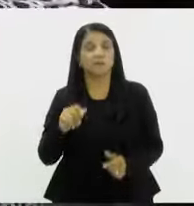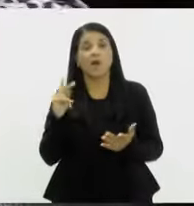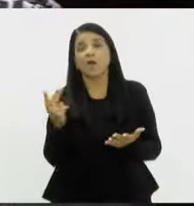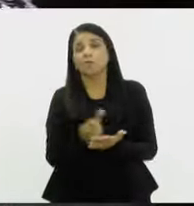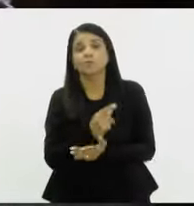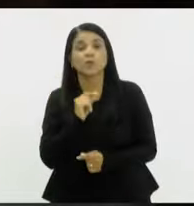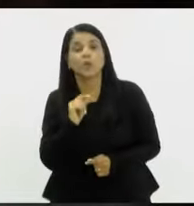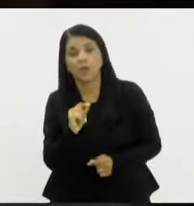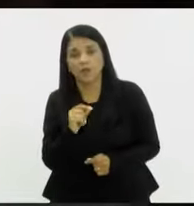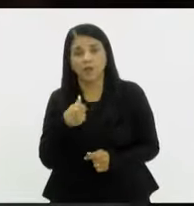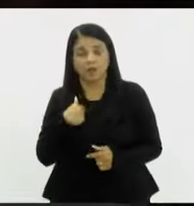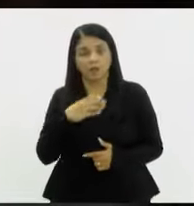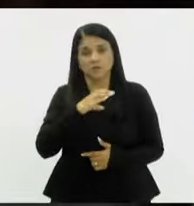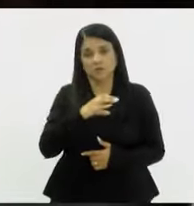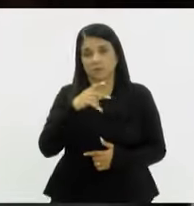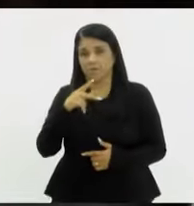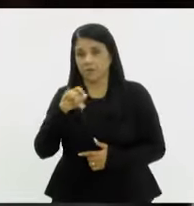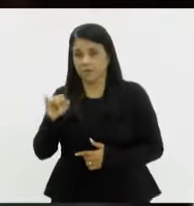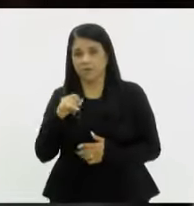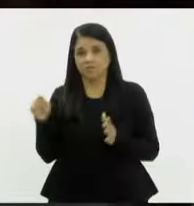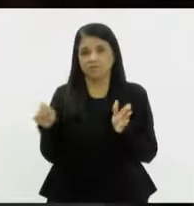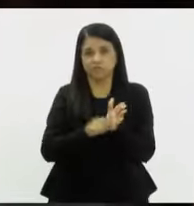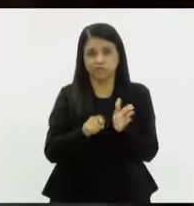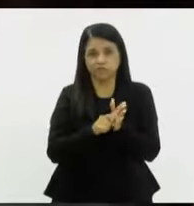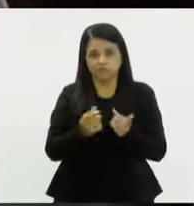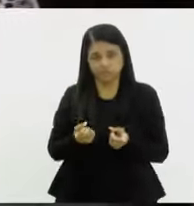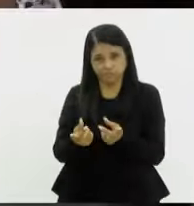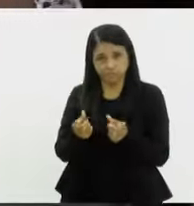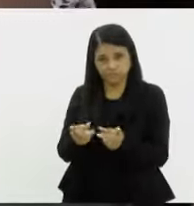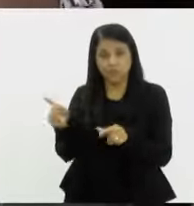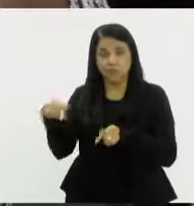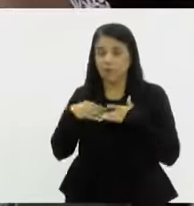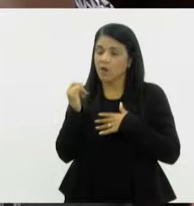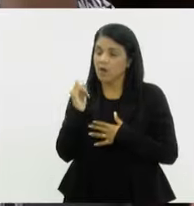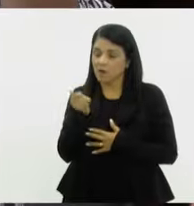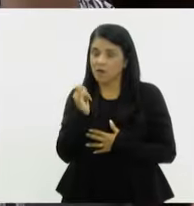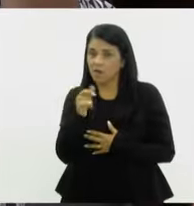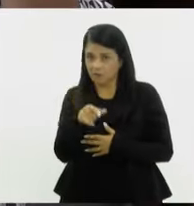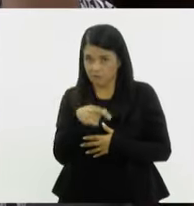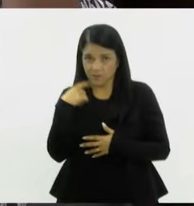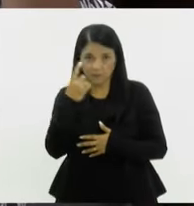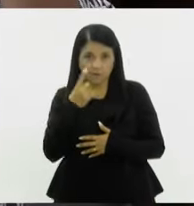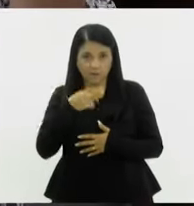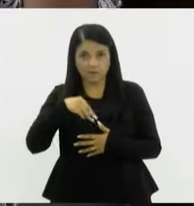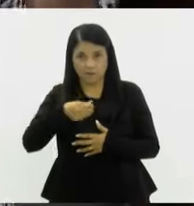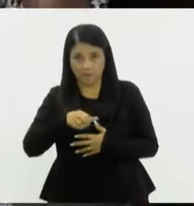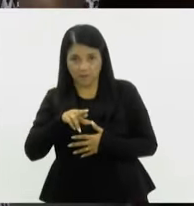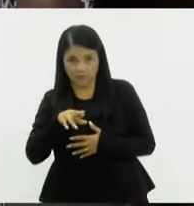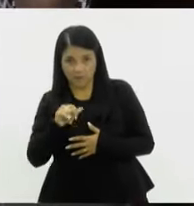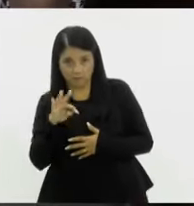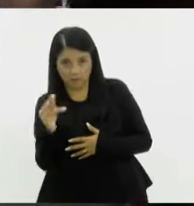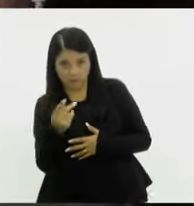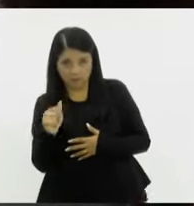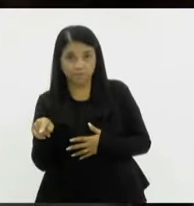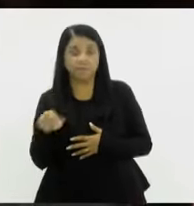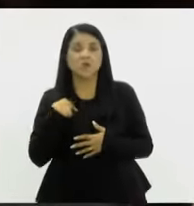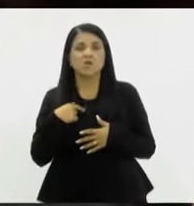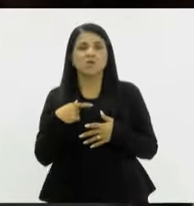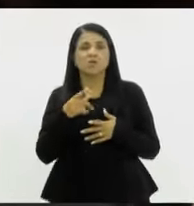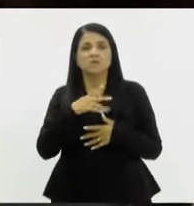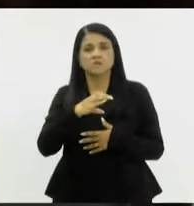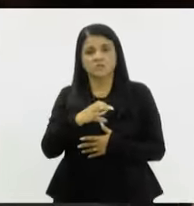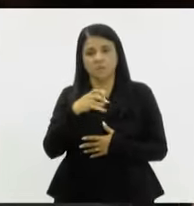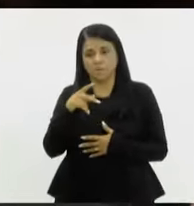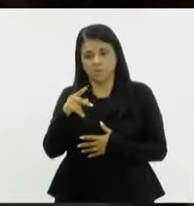da CPI do narcotráfico tava contando pra Marta aqui e eu na CPI não